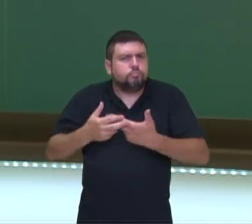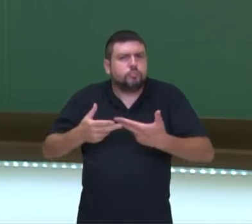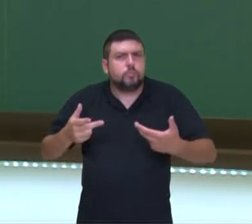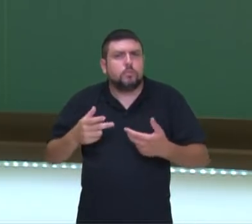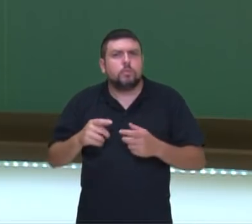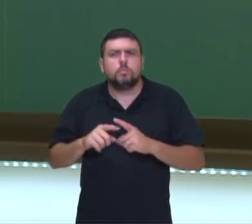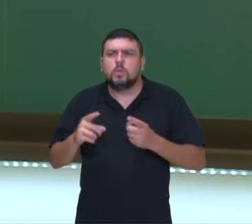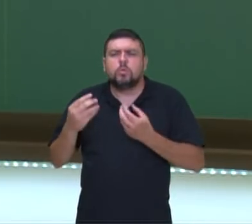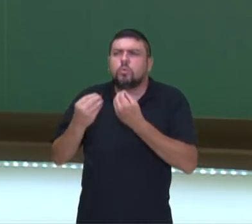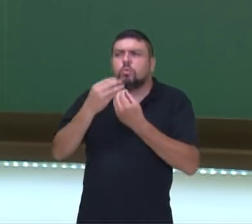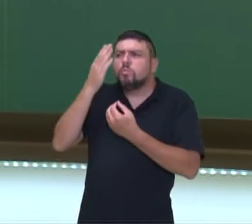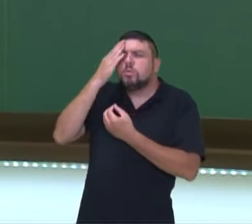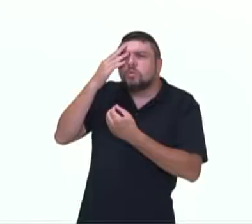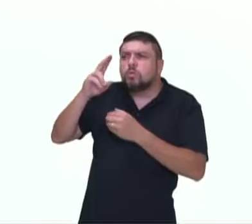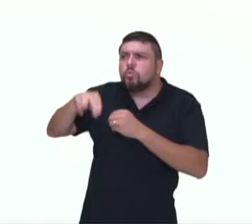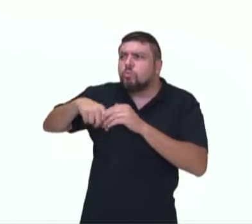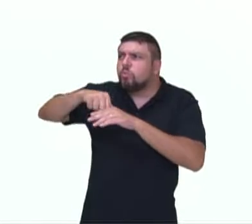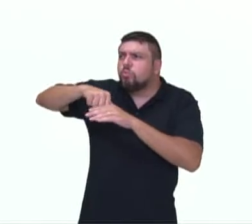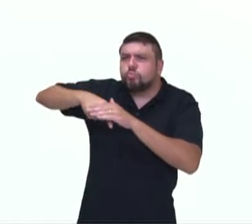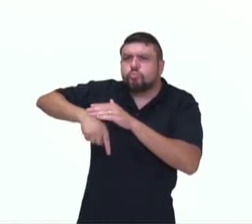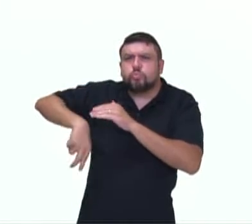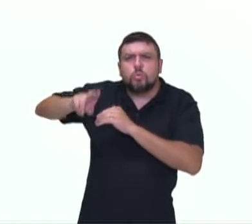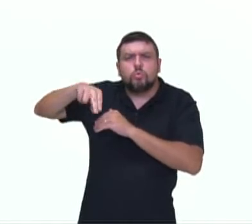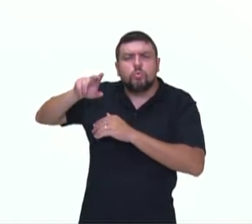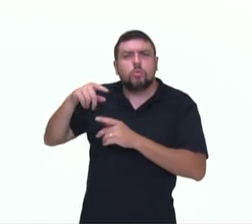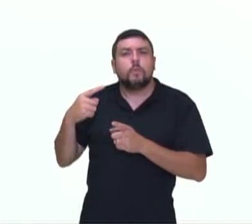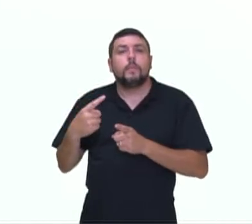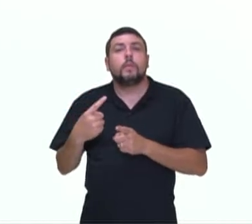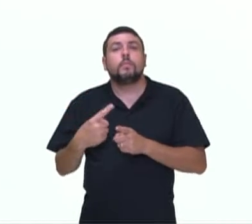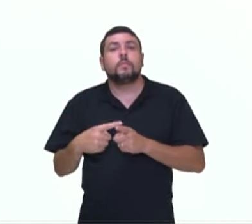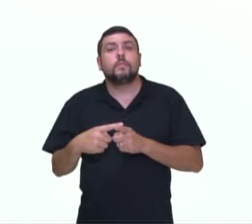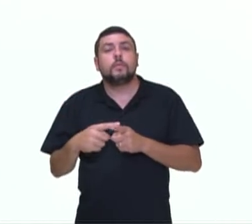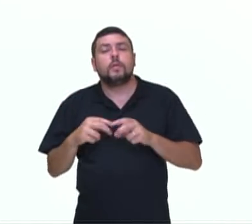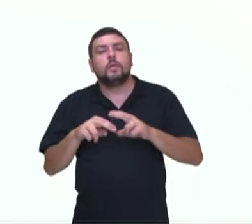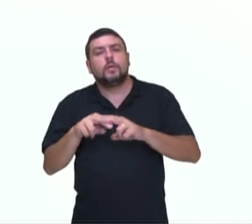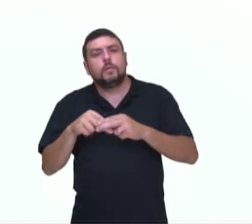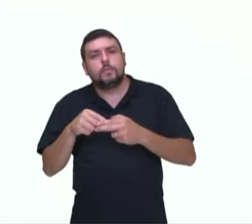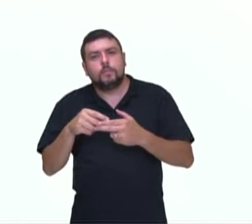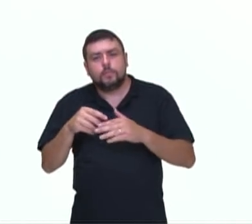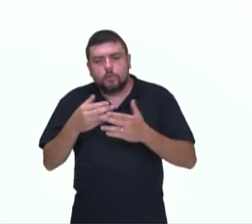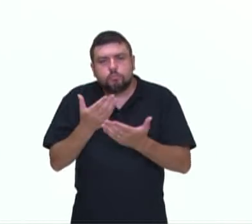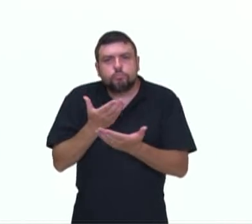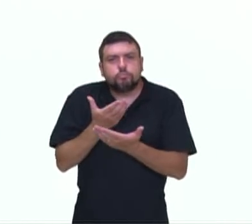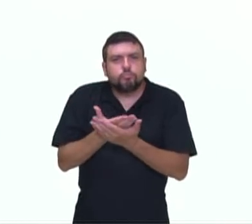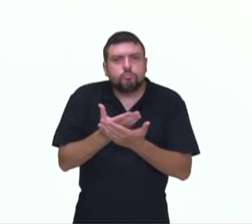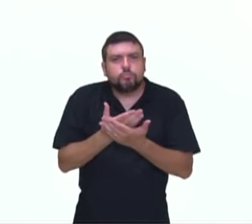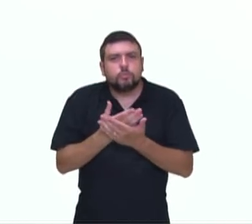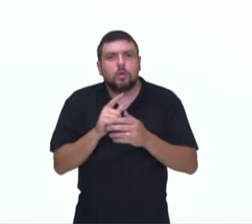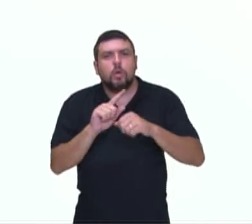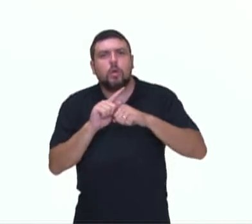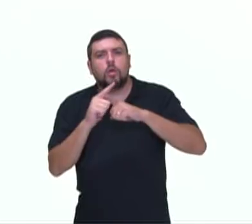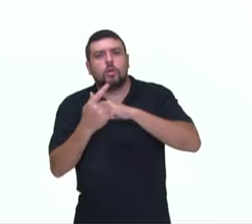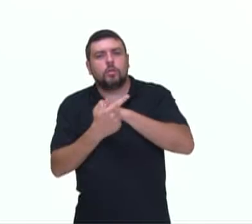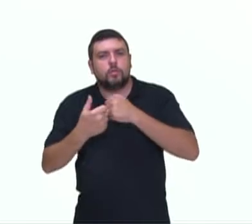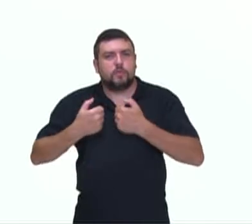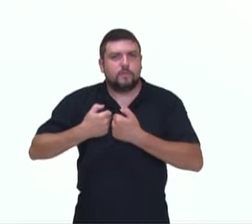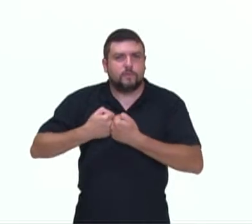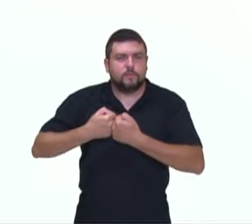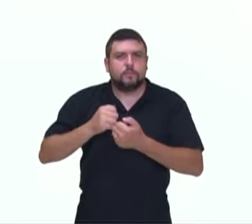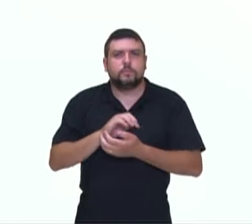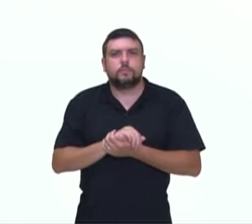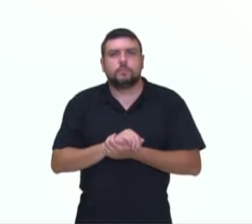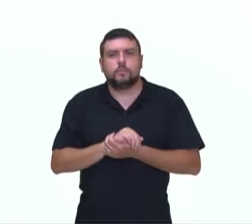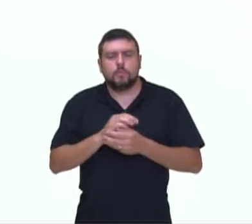chegou lá? Graças aos estudos geofísicos. Eles observam os fenômenos das